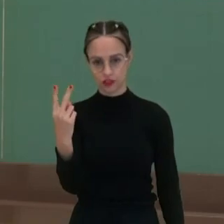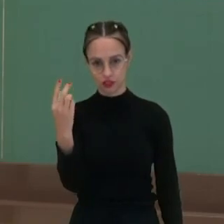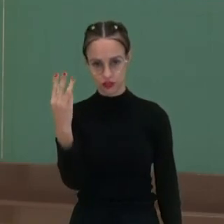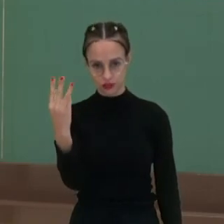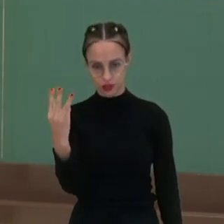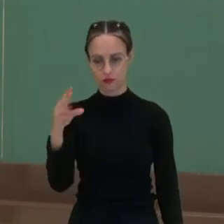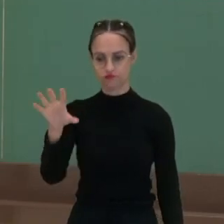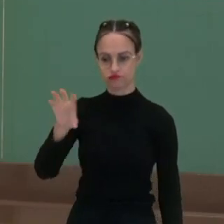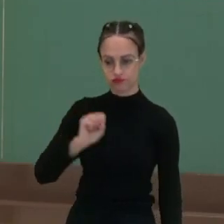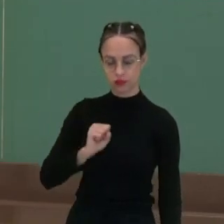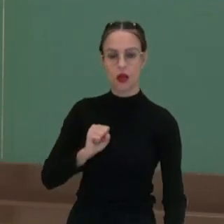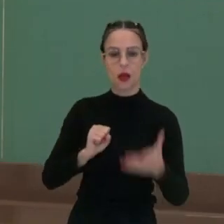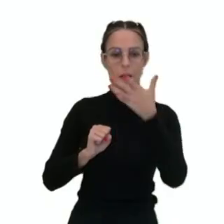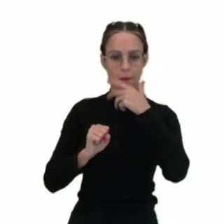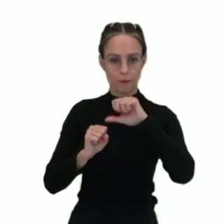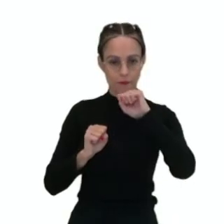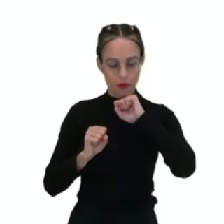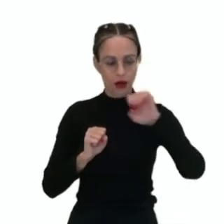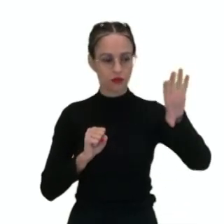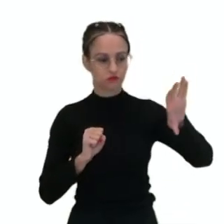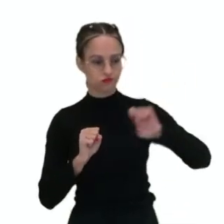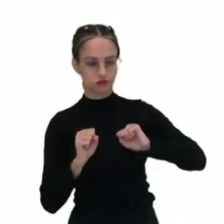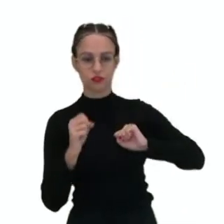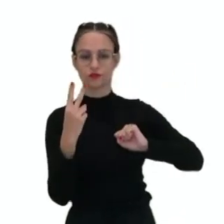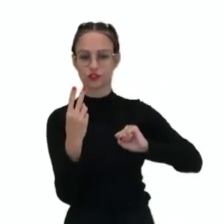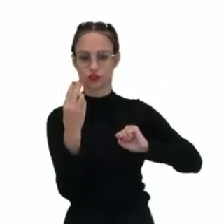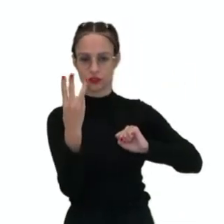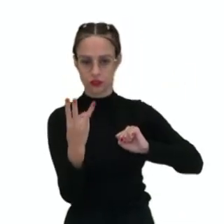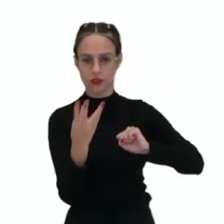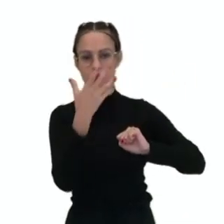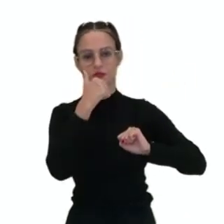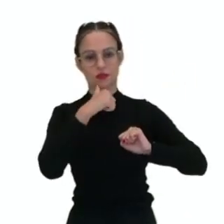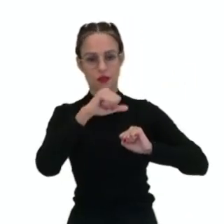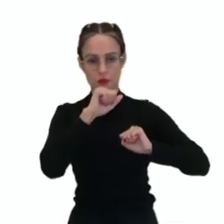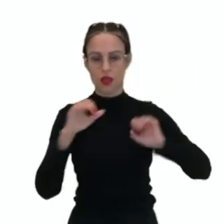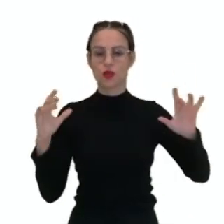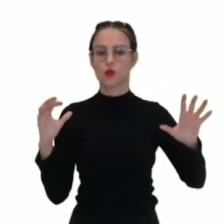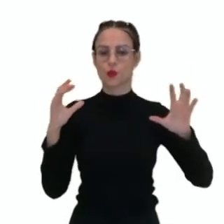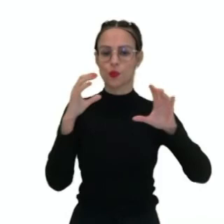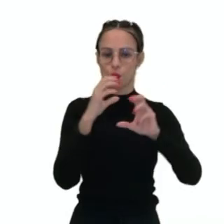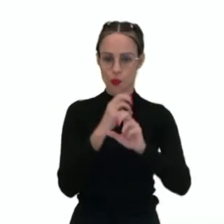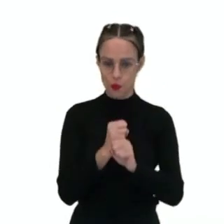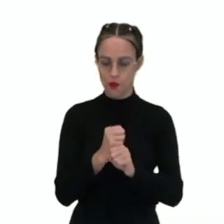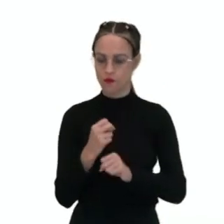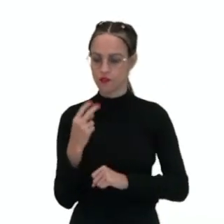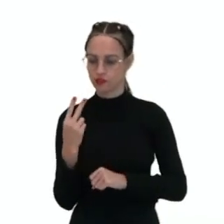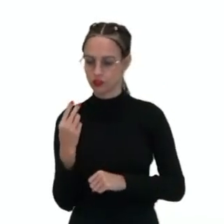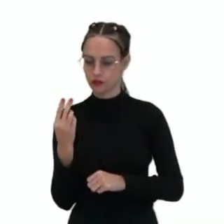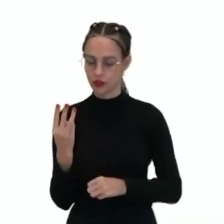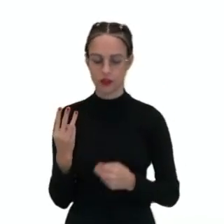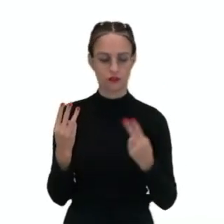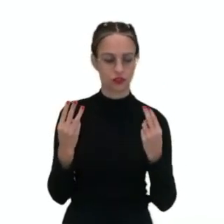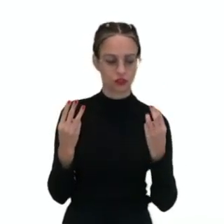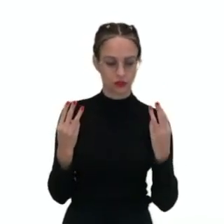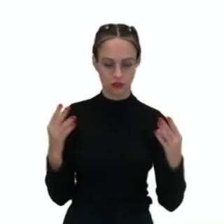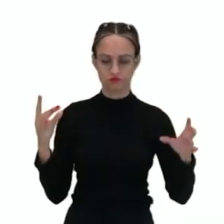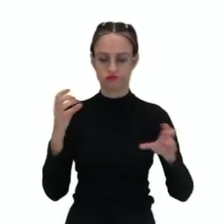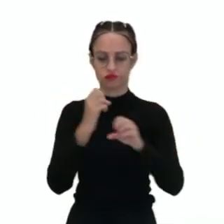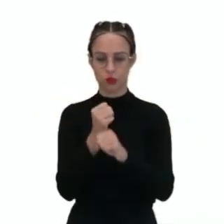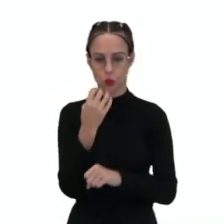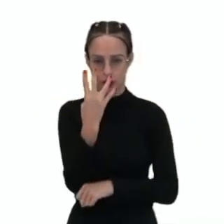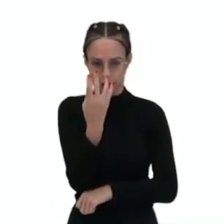do pai, 23 da mãe, soma os 46 para formar um indivíduo aí, tá?